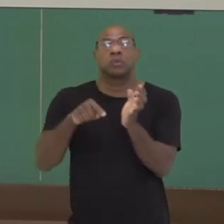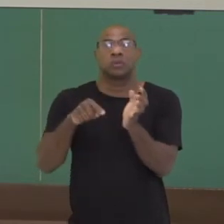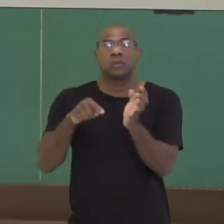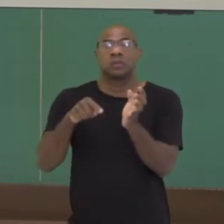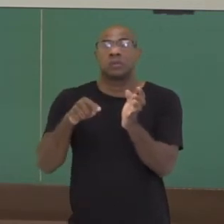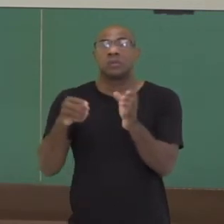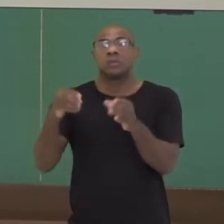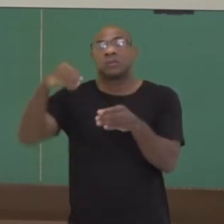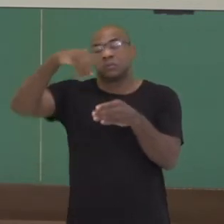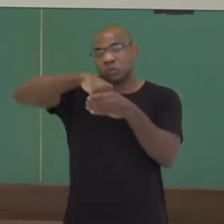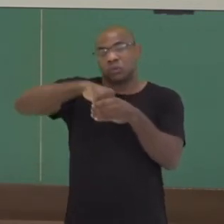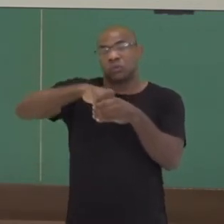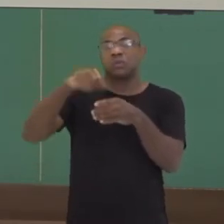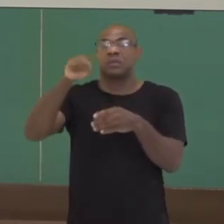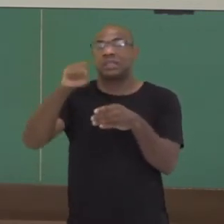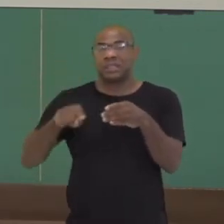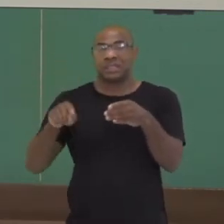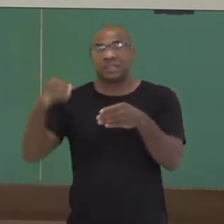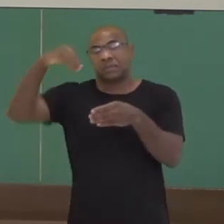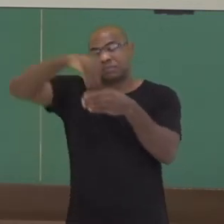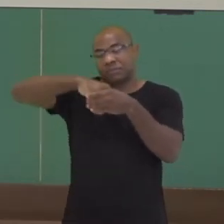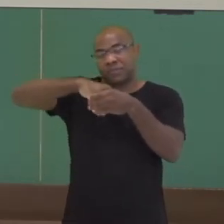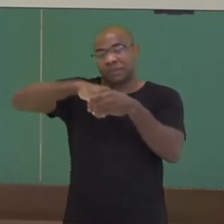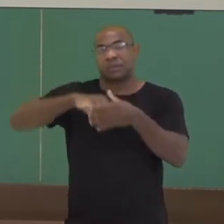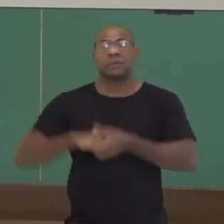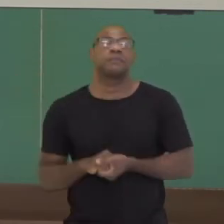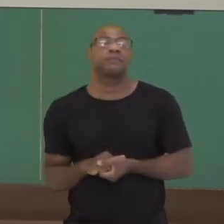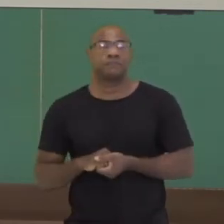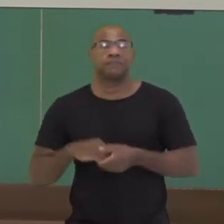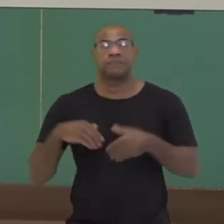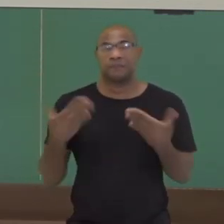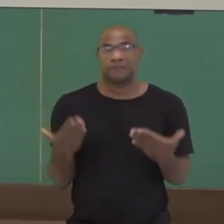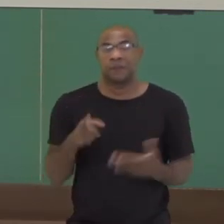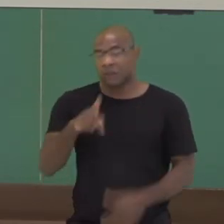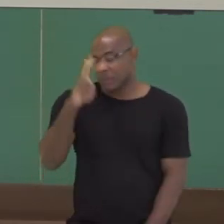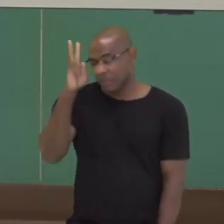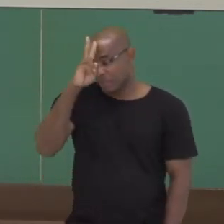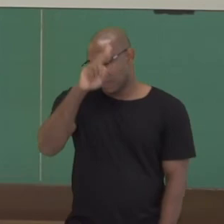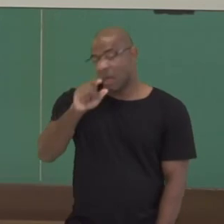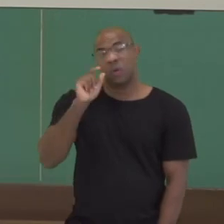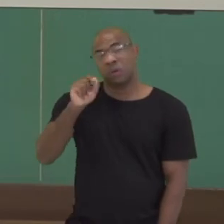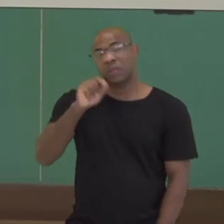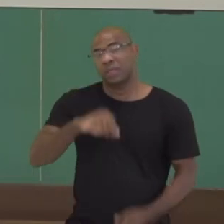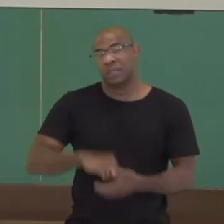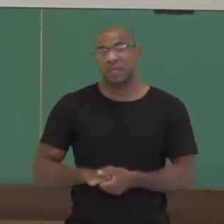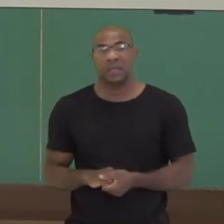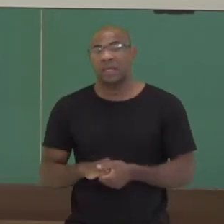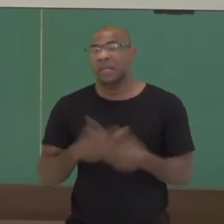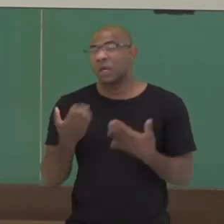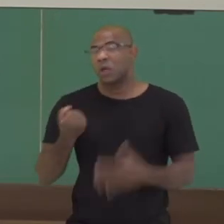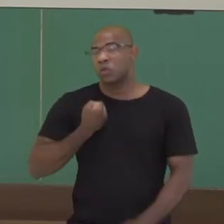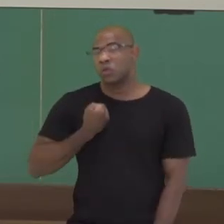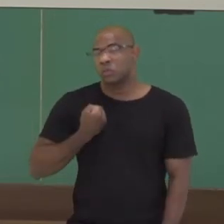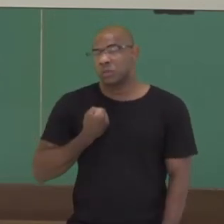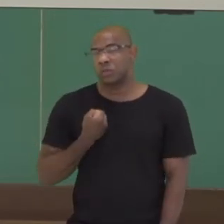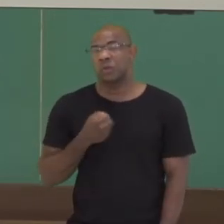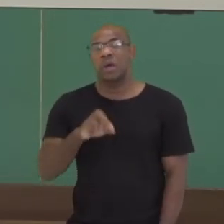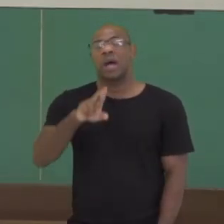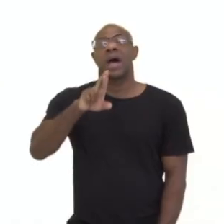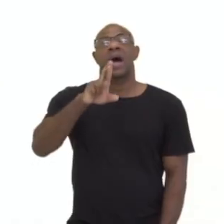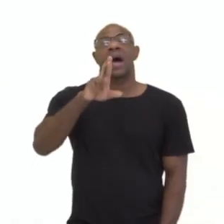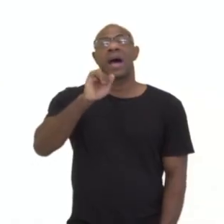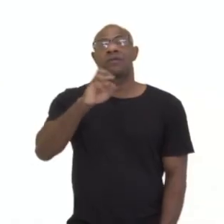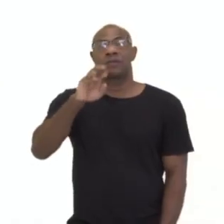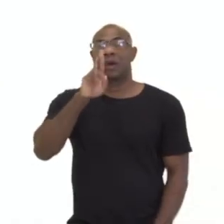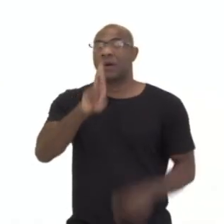números inteiros, ok? Só para vocês relembrarem, o Q, conjunto dos números racionais,